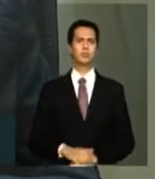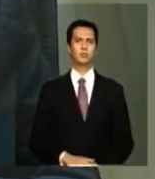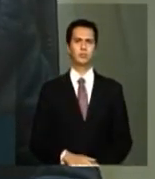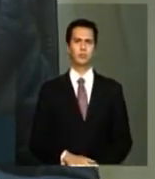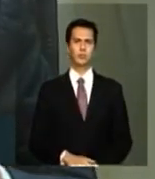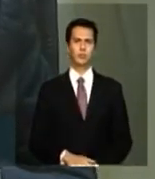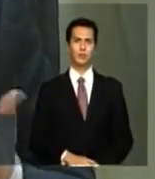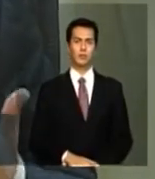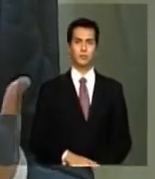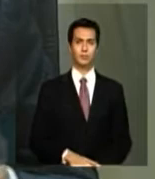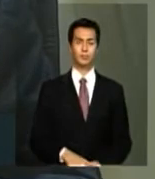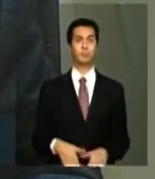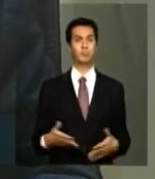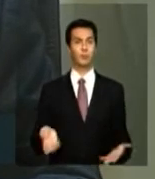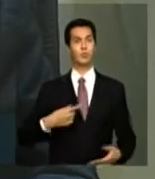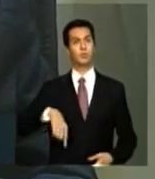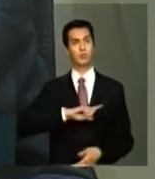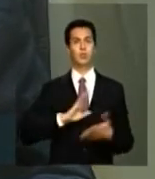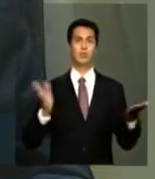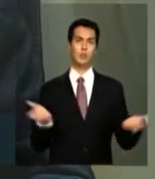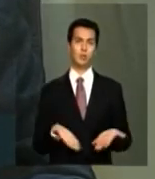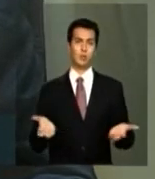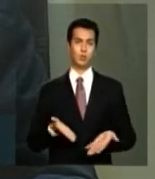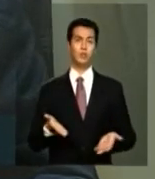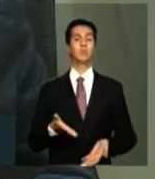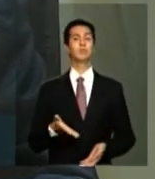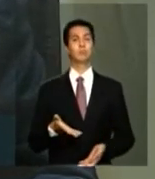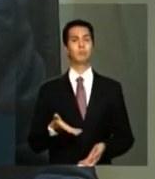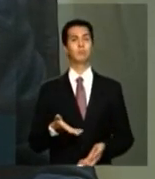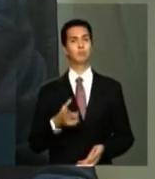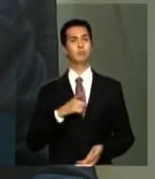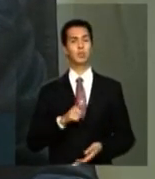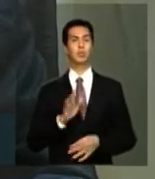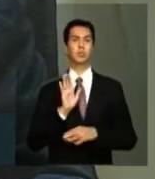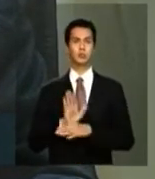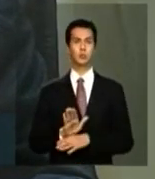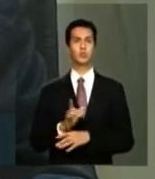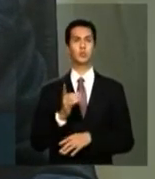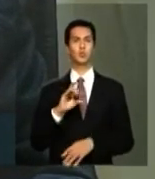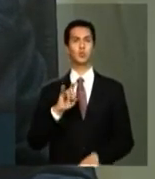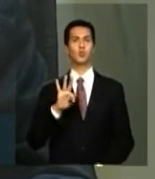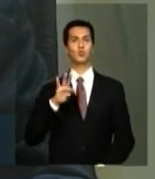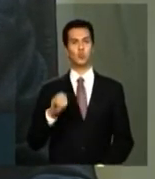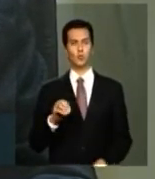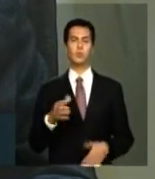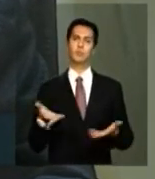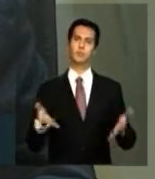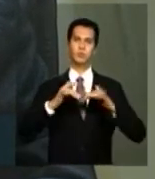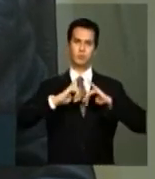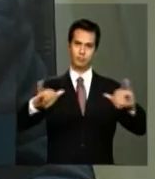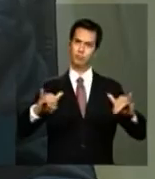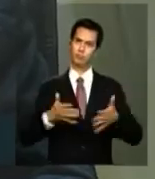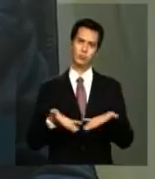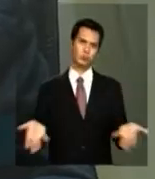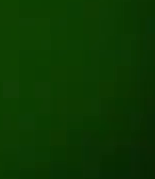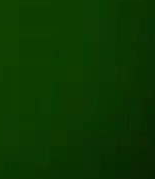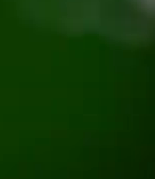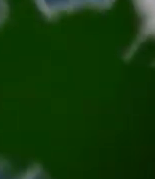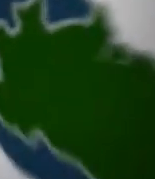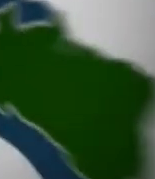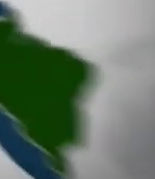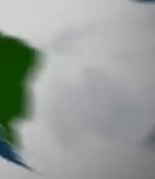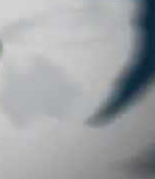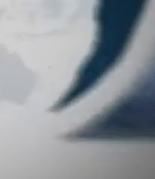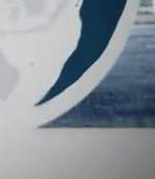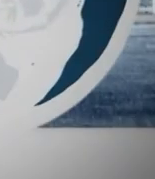e de modo que é mais uma medida que vem a reduzir o custo financeiro do setor então era isso que eu tinha a